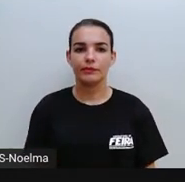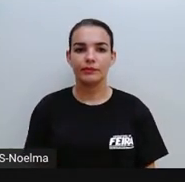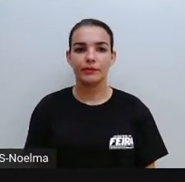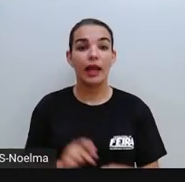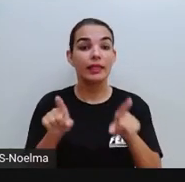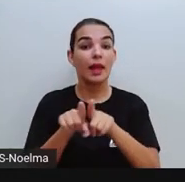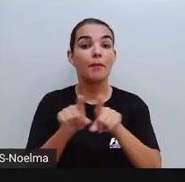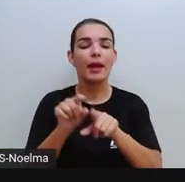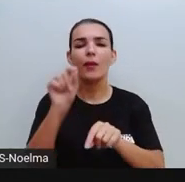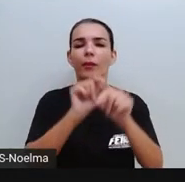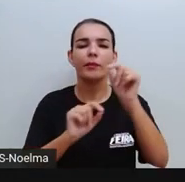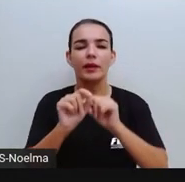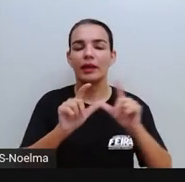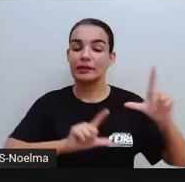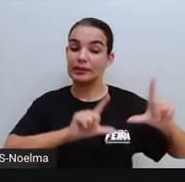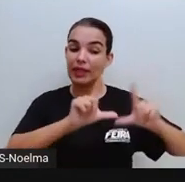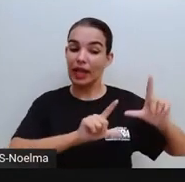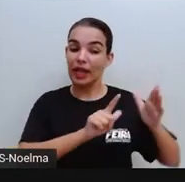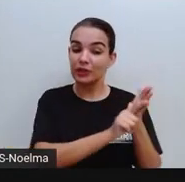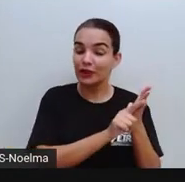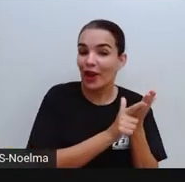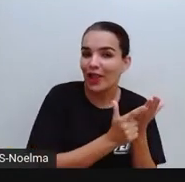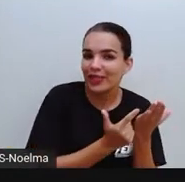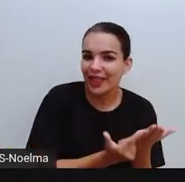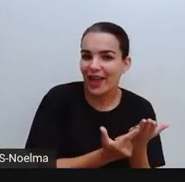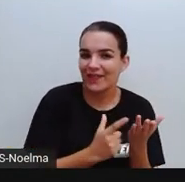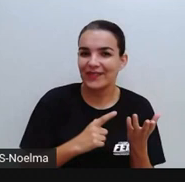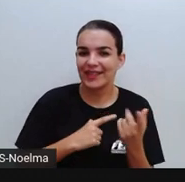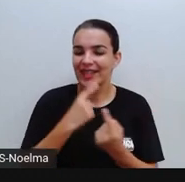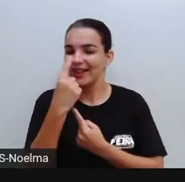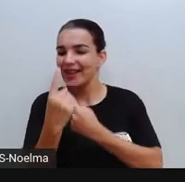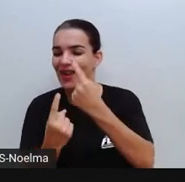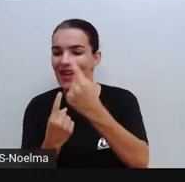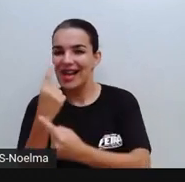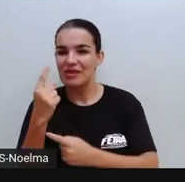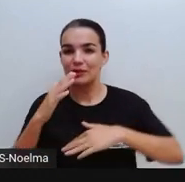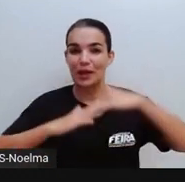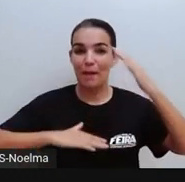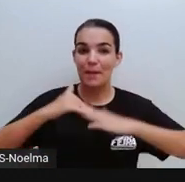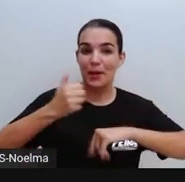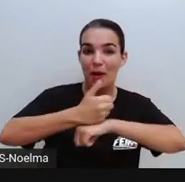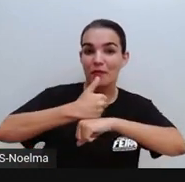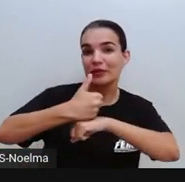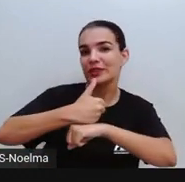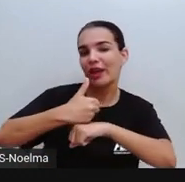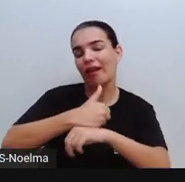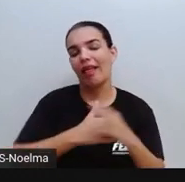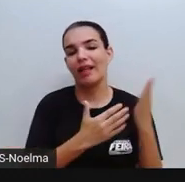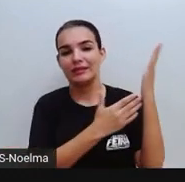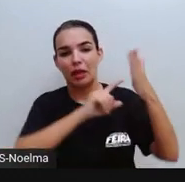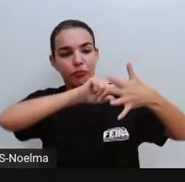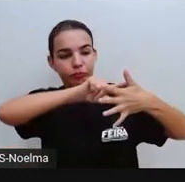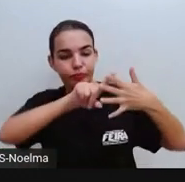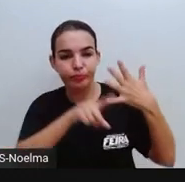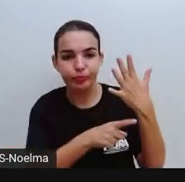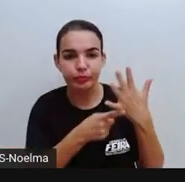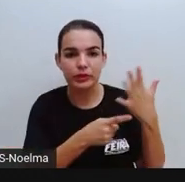e o telejornal conta que também segundo ano com alguns profissionais aí né É